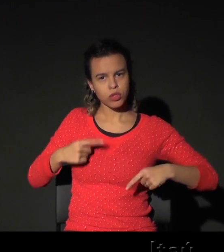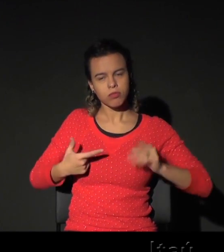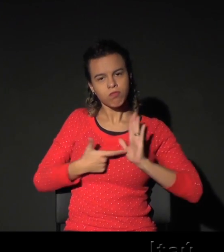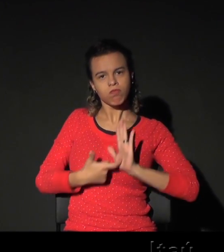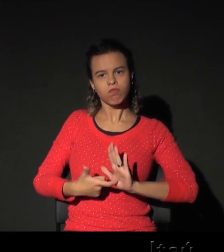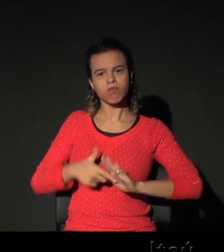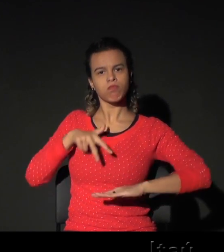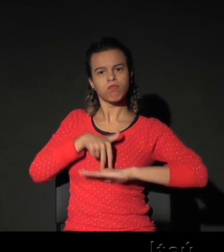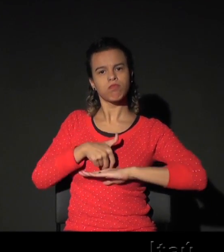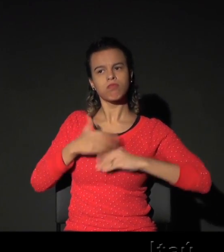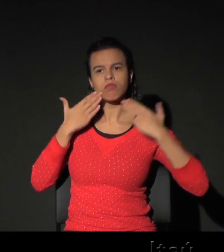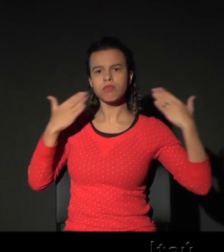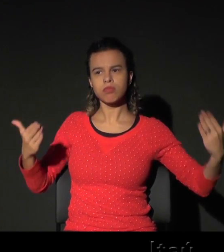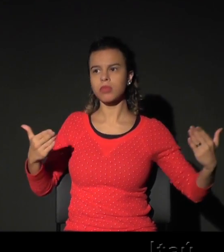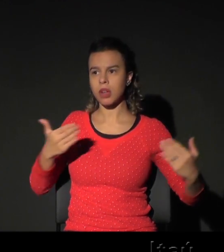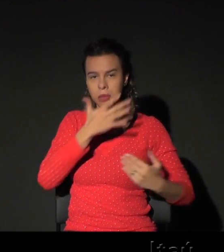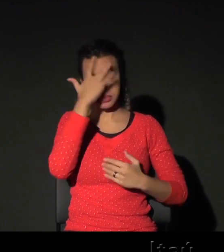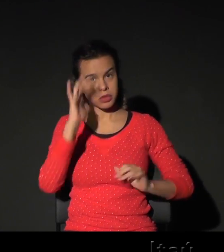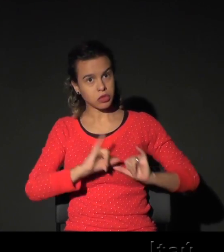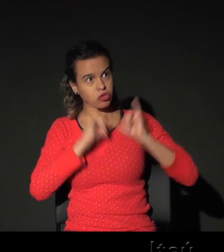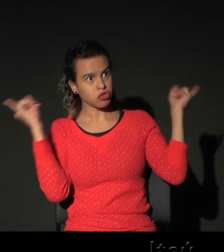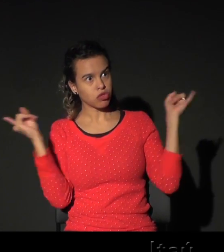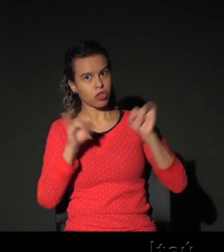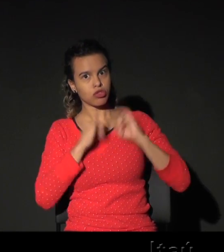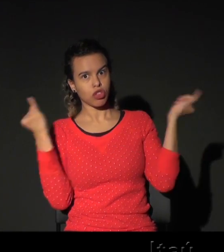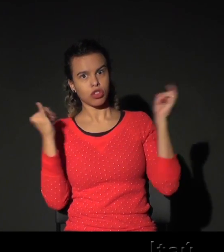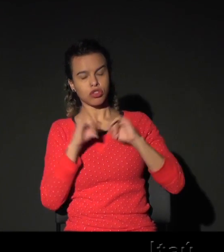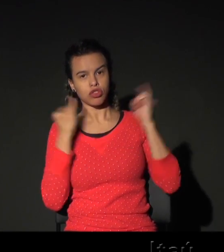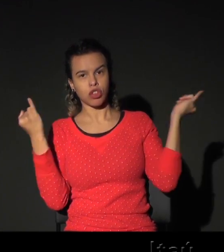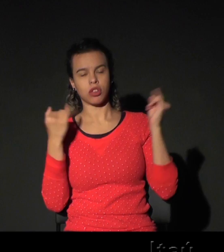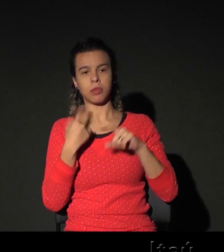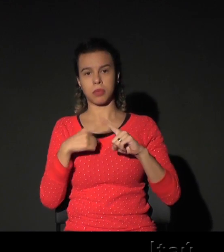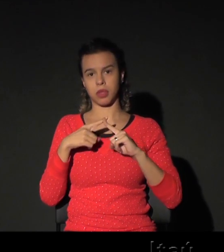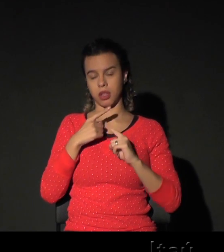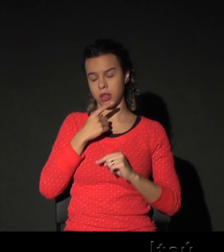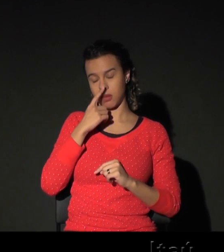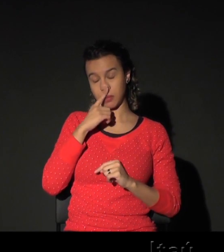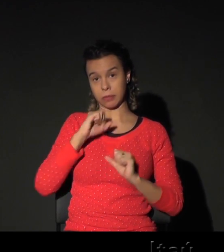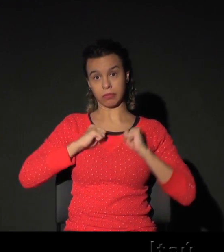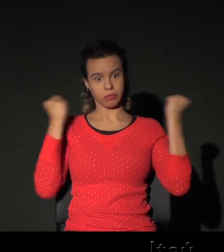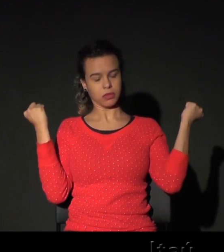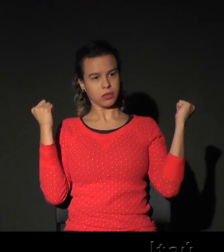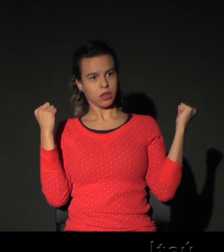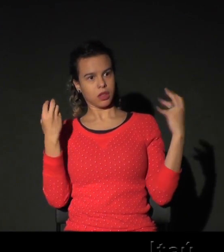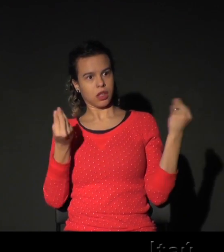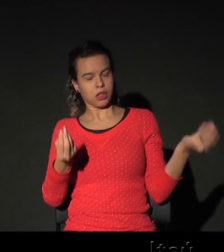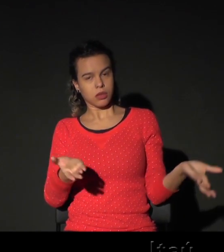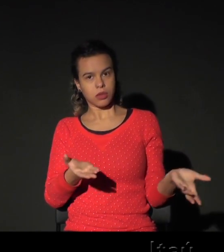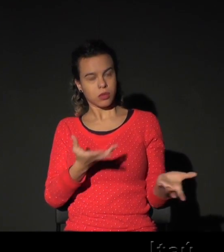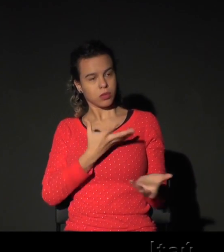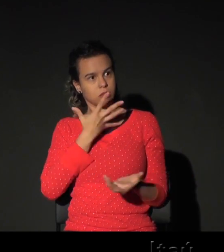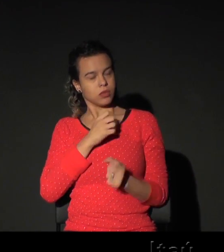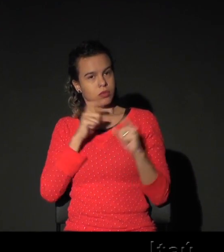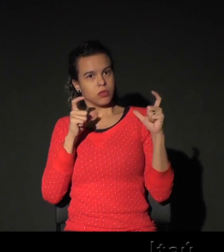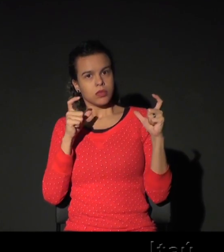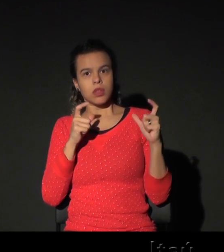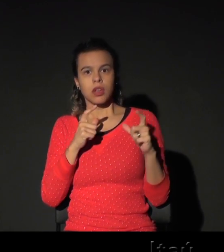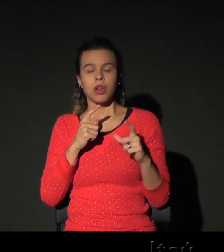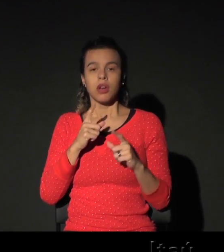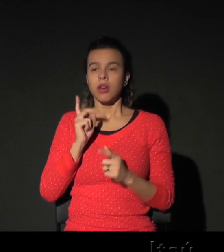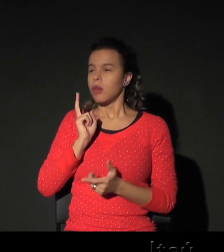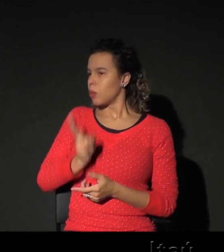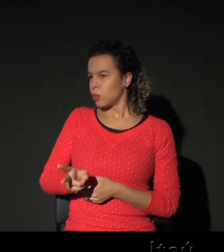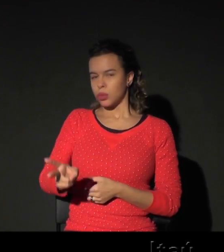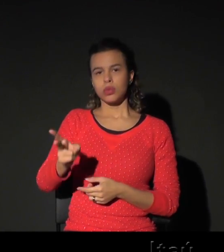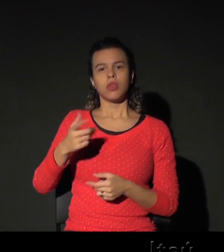em em praça pública chocando as Primeiras Experiências da Marcha das das no Brasil eram chocantes né enfim jornais todos davam continuam